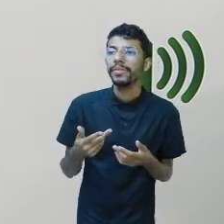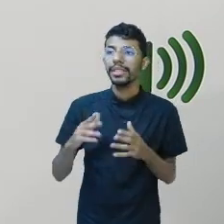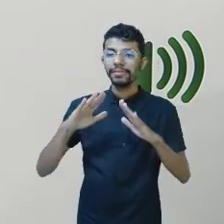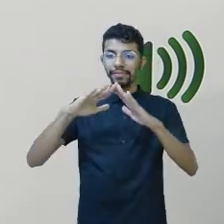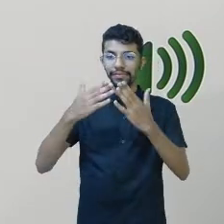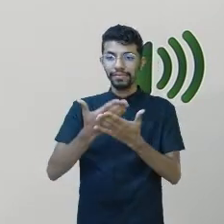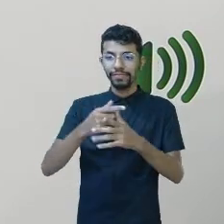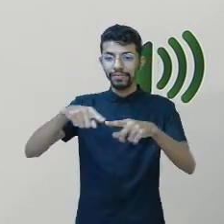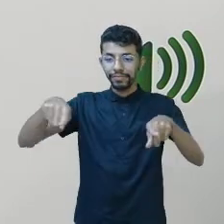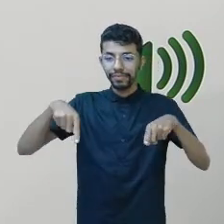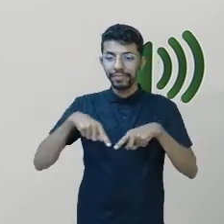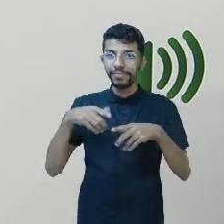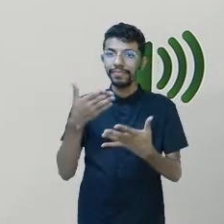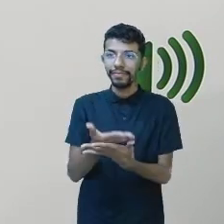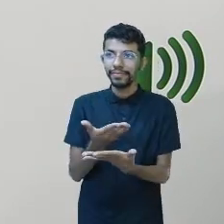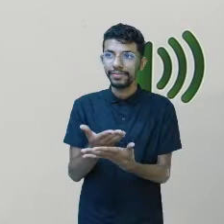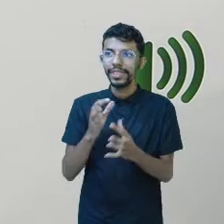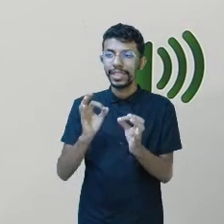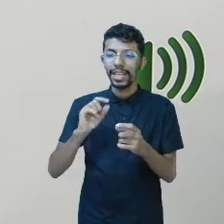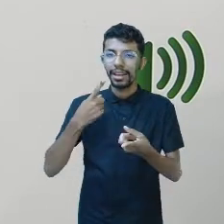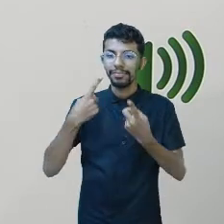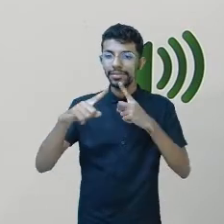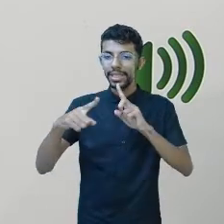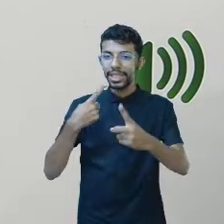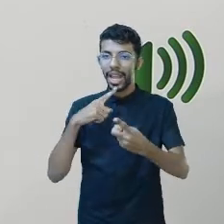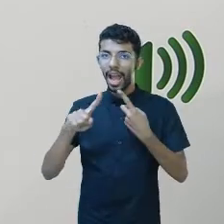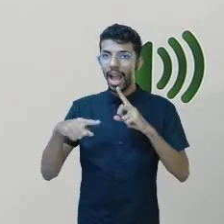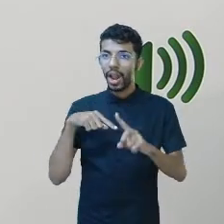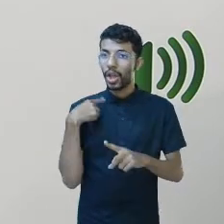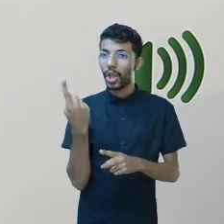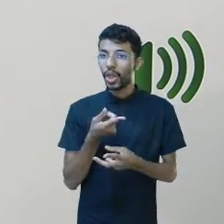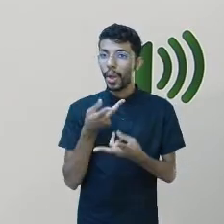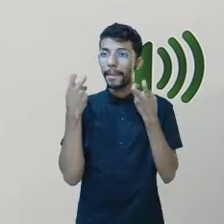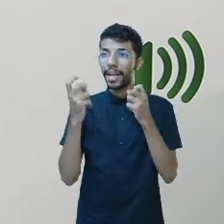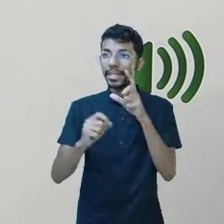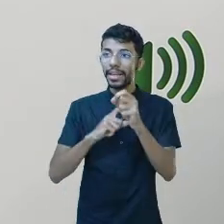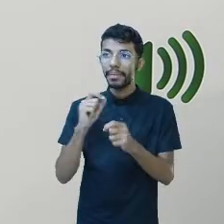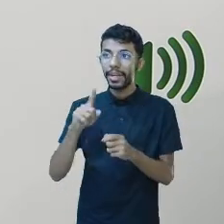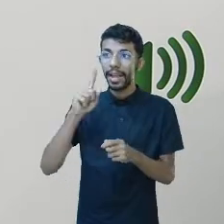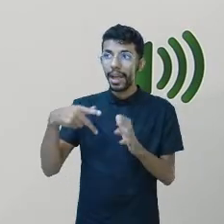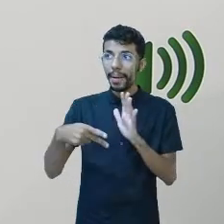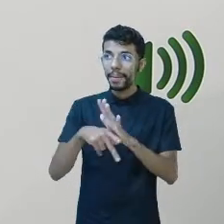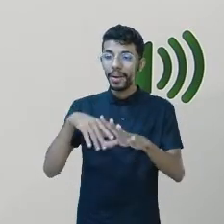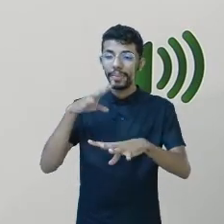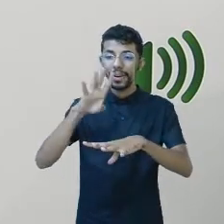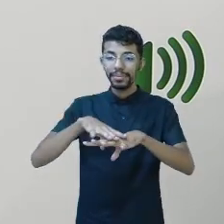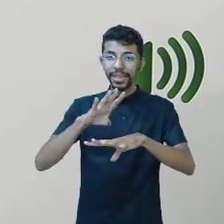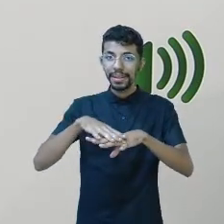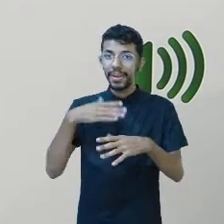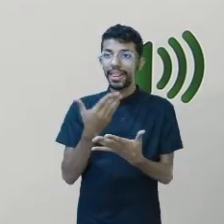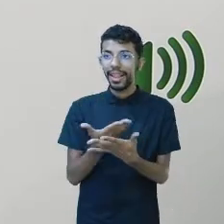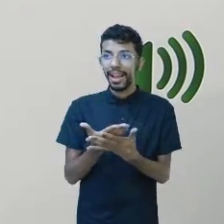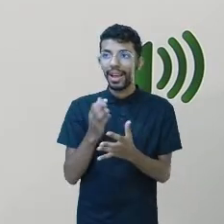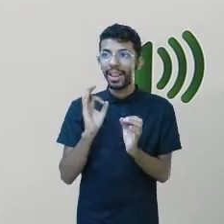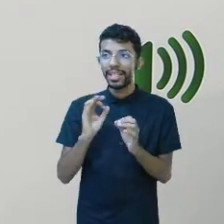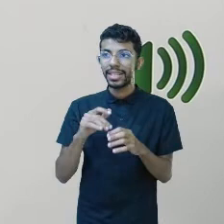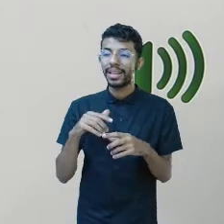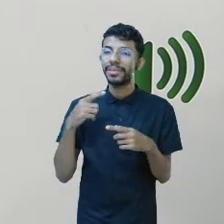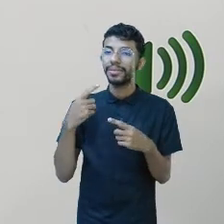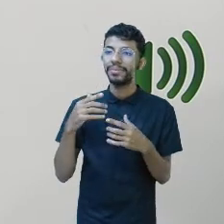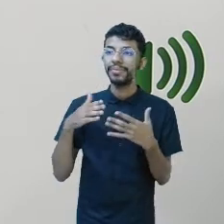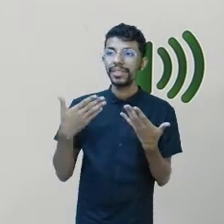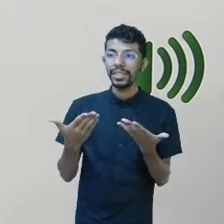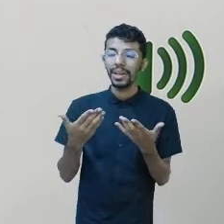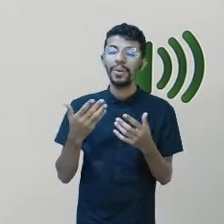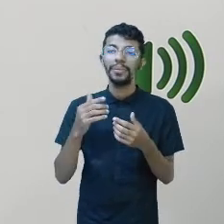a gente percebe o enredo ali do diálogo, a gente percebe que é uma aula de matemática, não é? Se ela está propondo um probleminha, então está